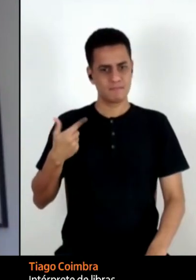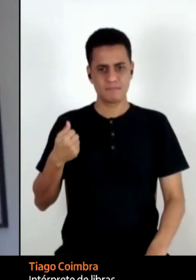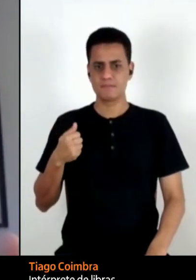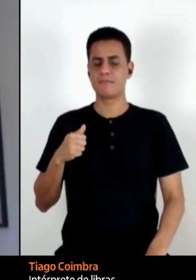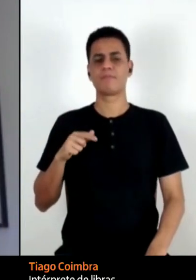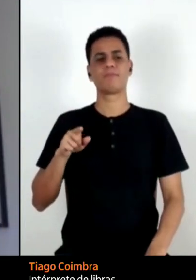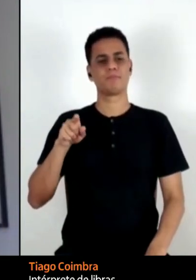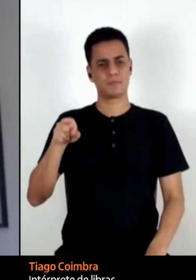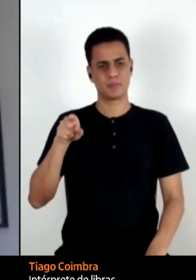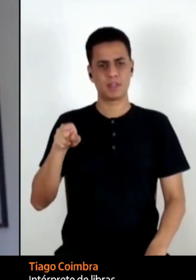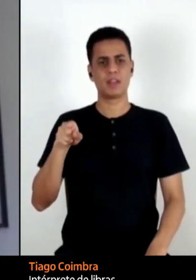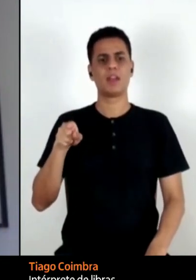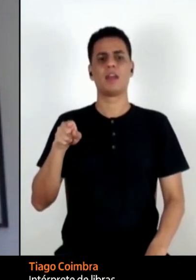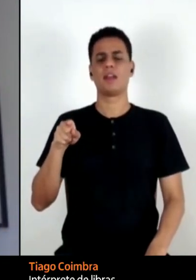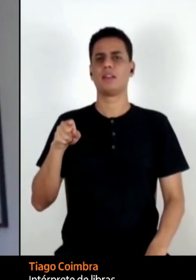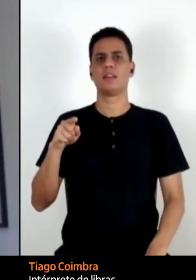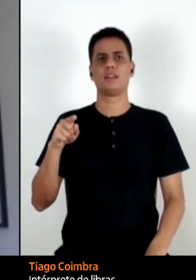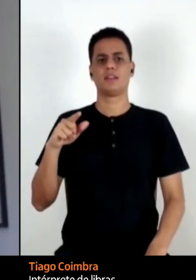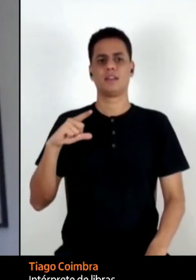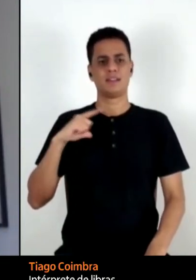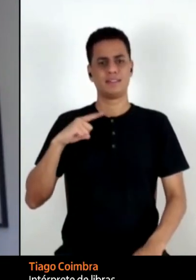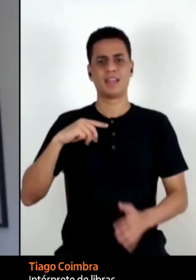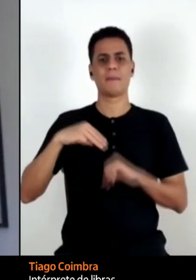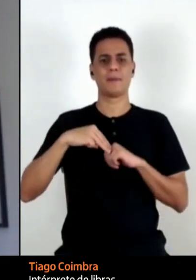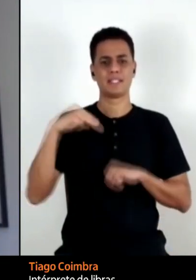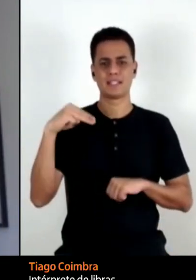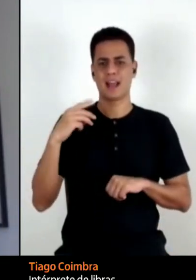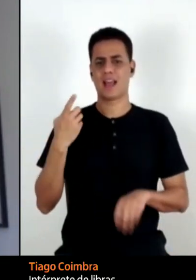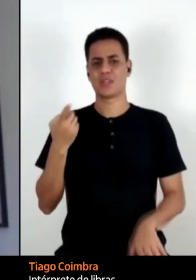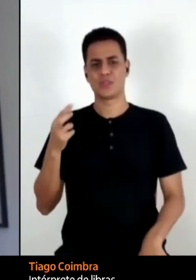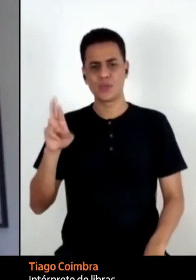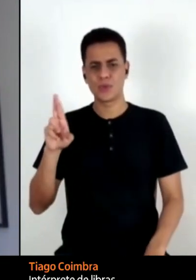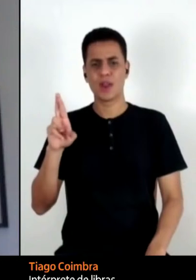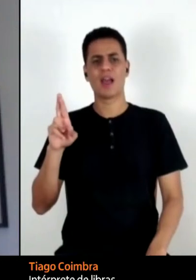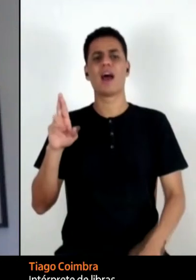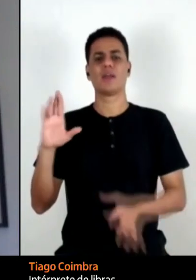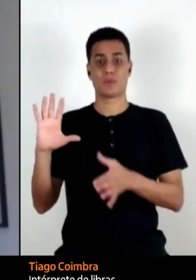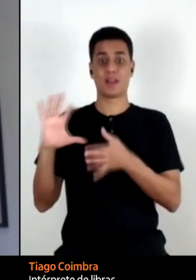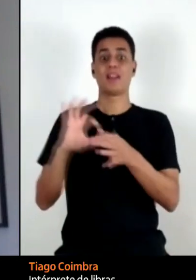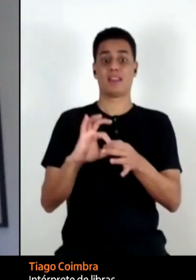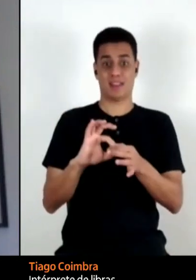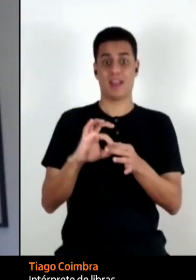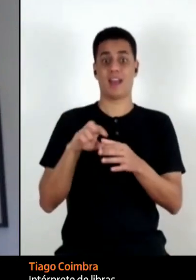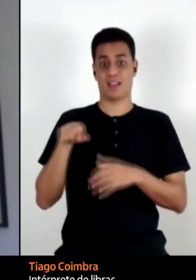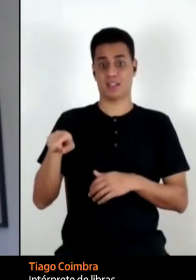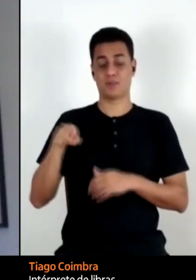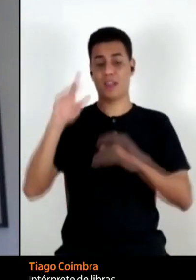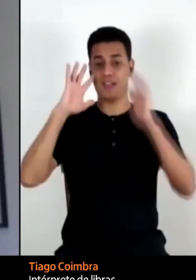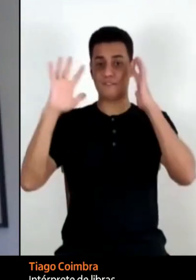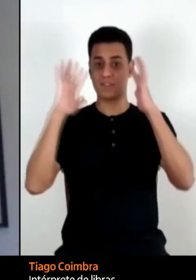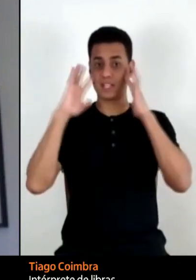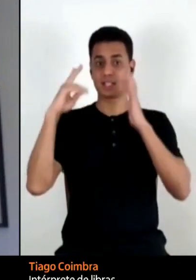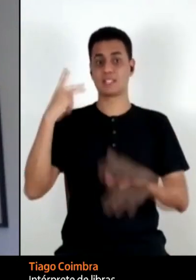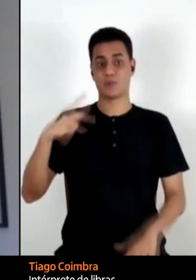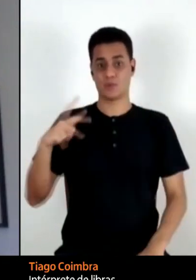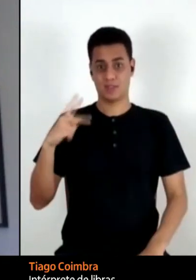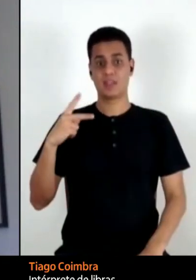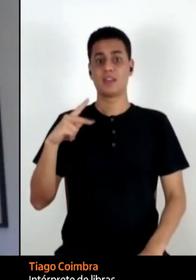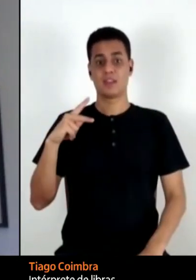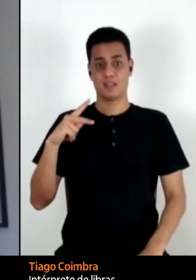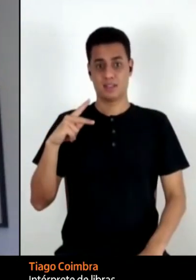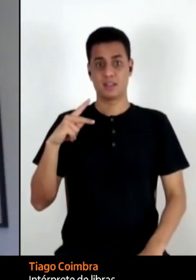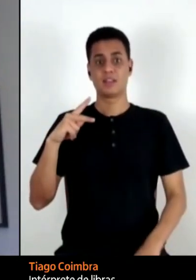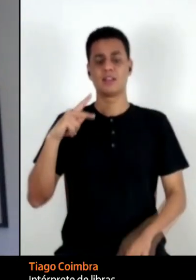e tem dissertação de mestrado, doutorado ligada a essa reflexão dele, sobretudo ao